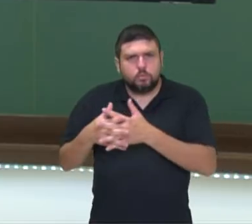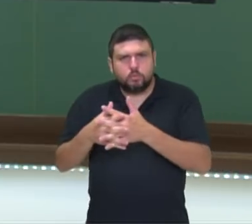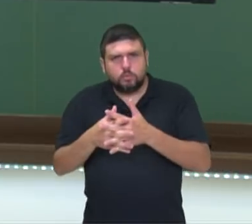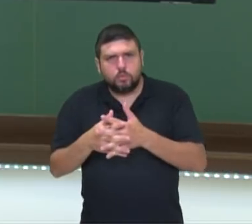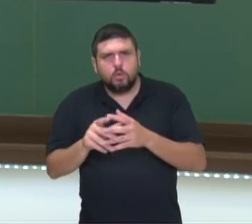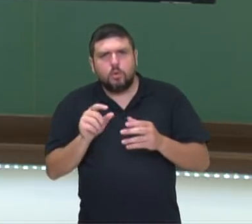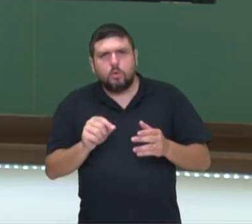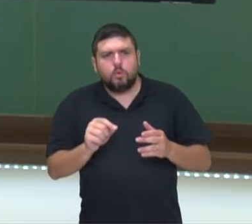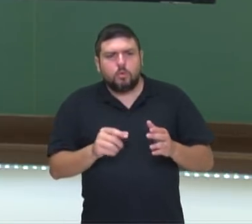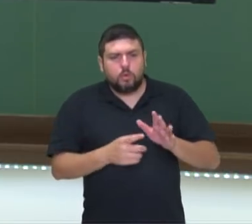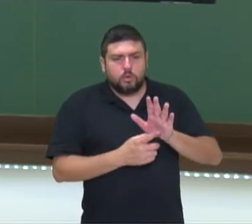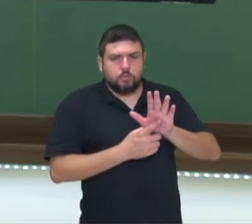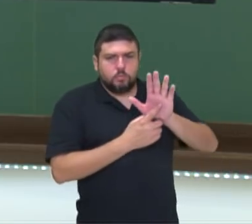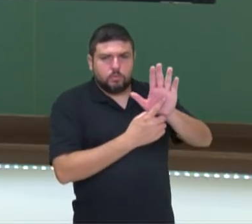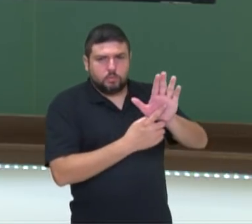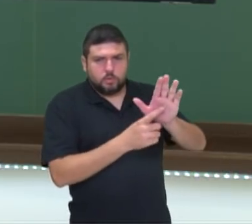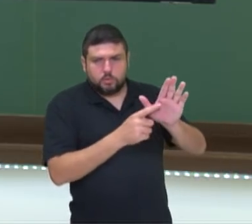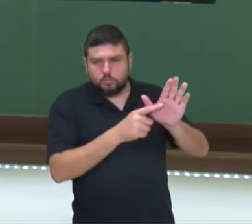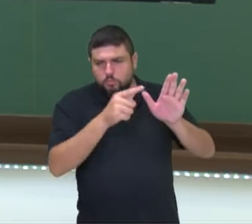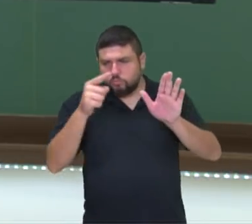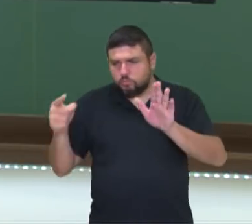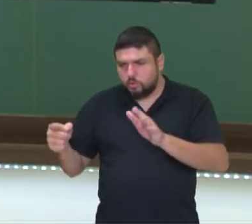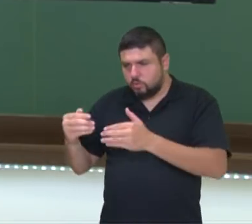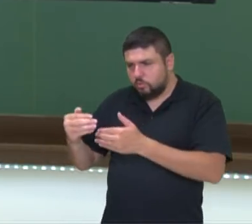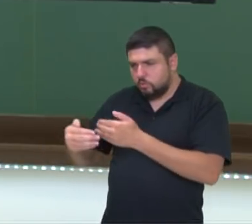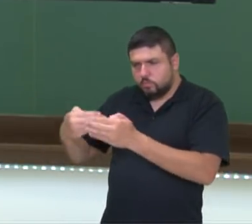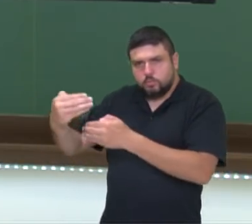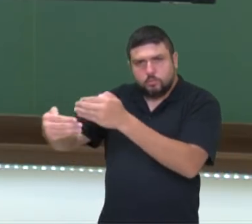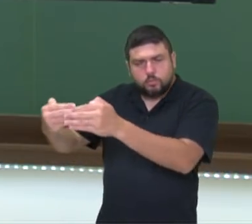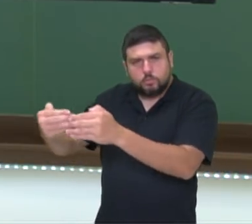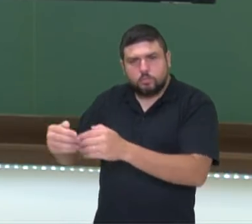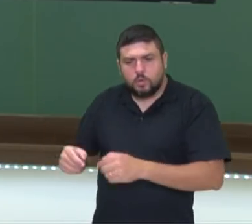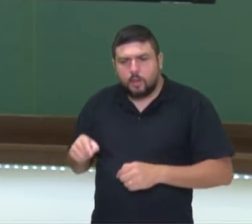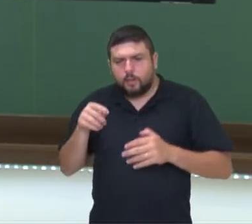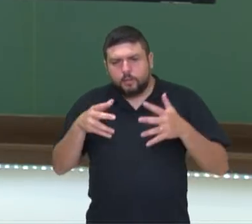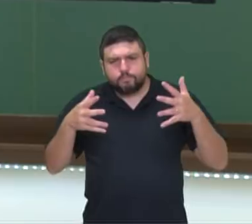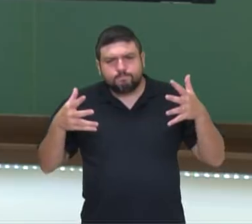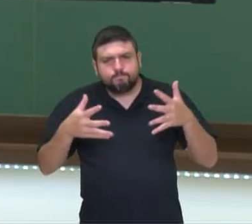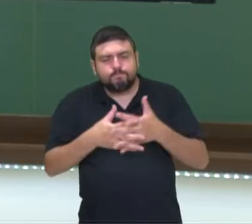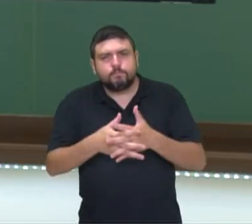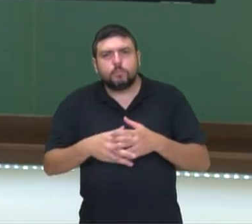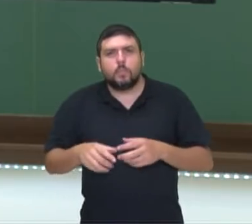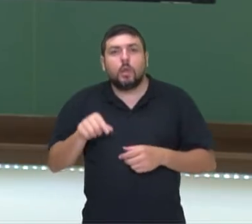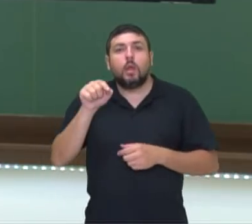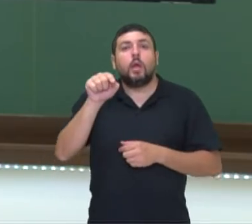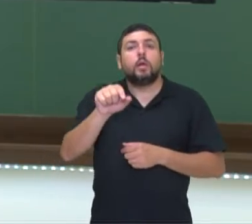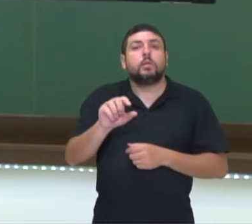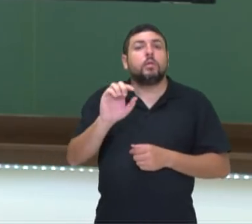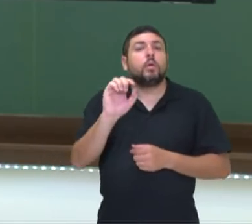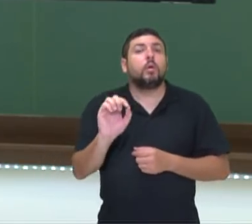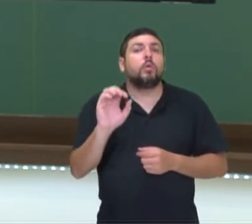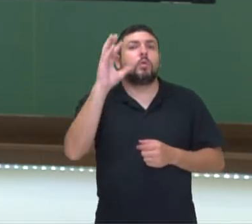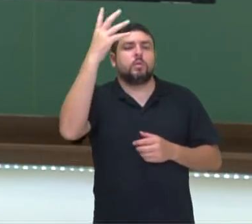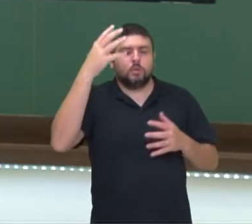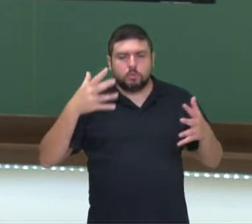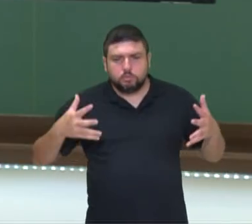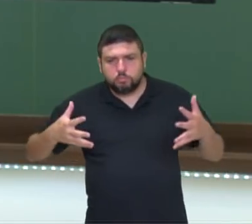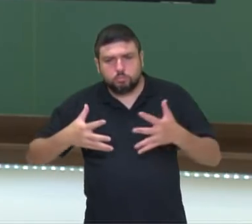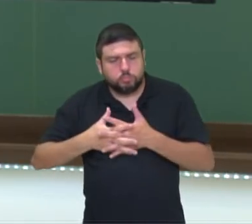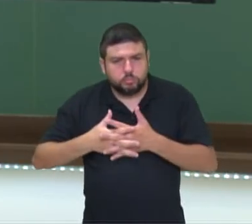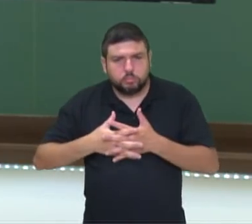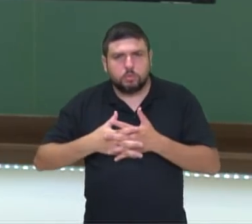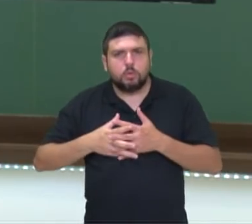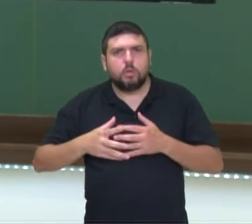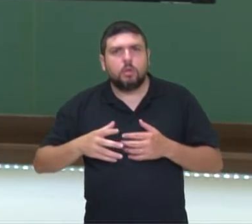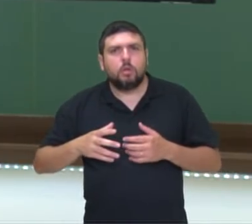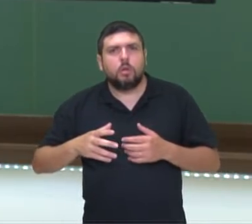e a apresentação, entre esse meio do caminho. O conflito é um acontecimento, algo que acontece com um dos